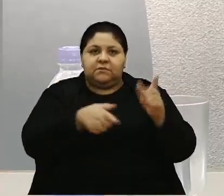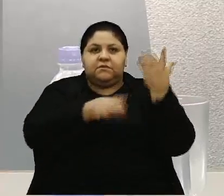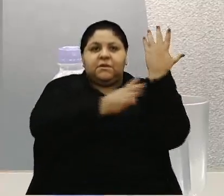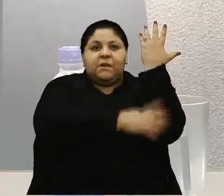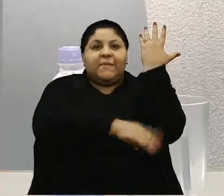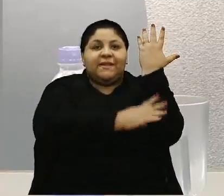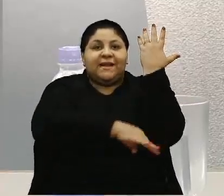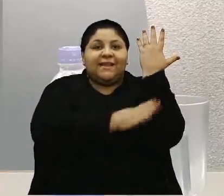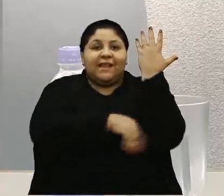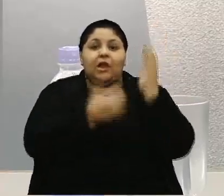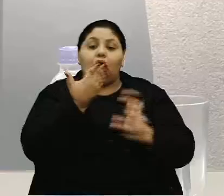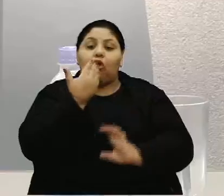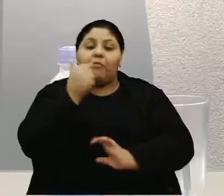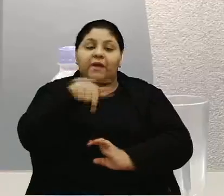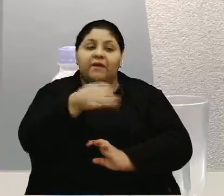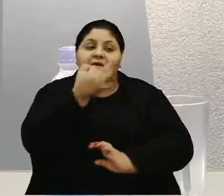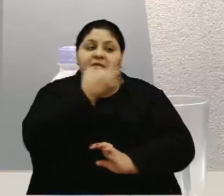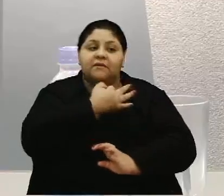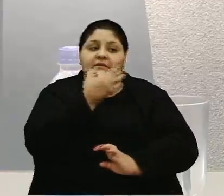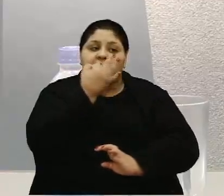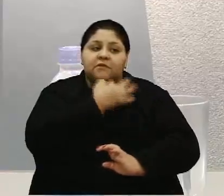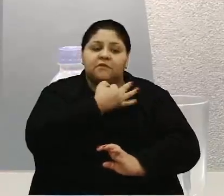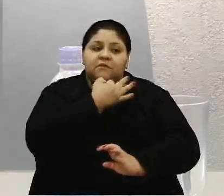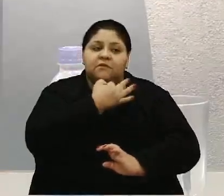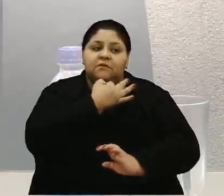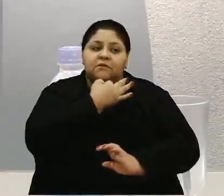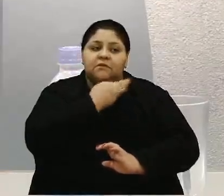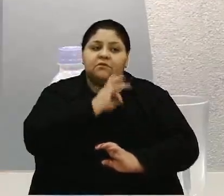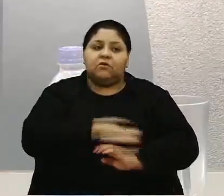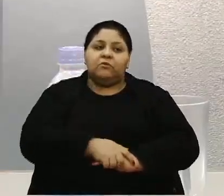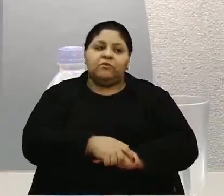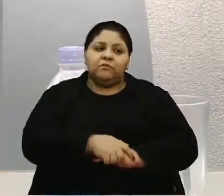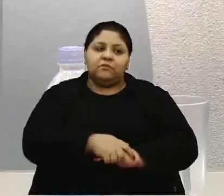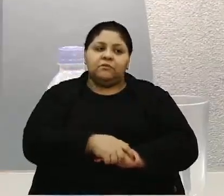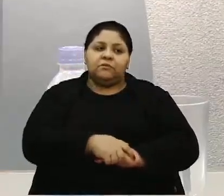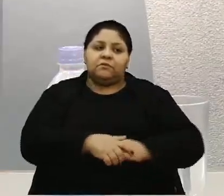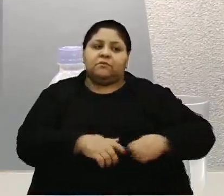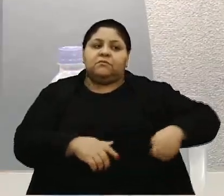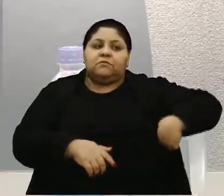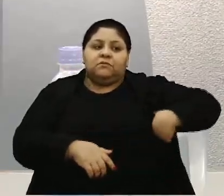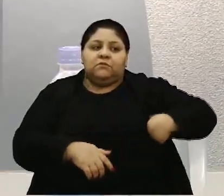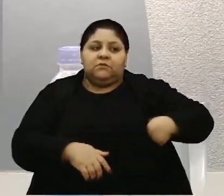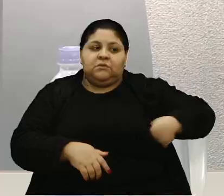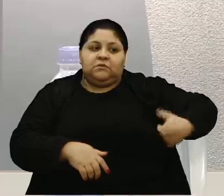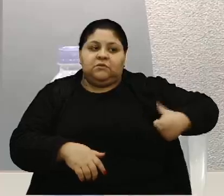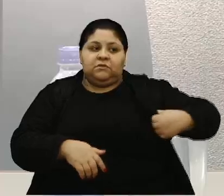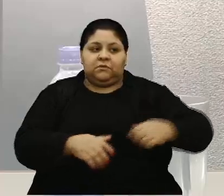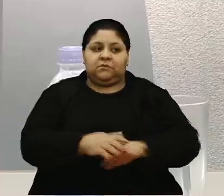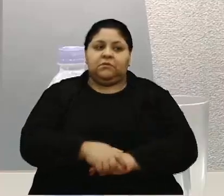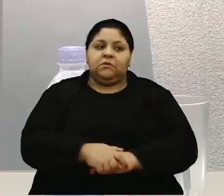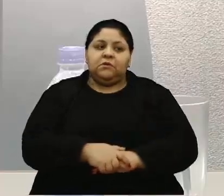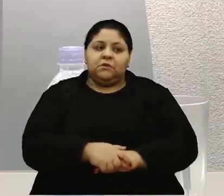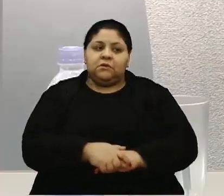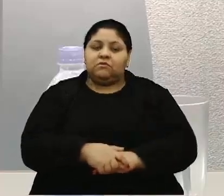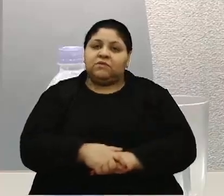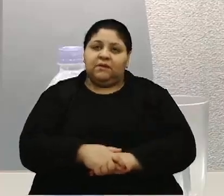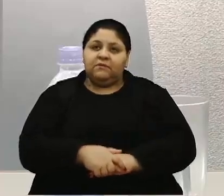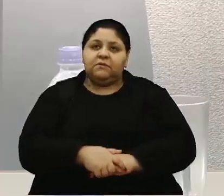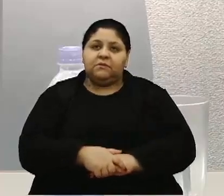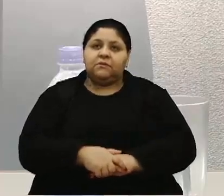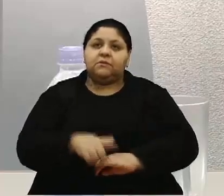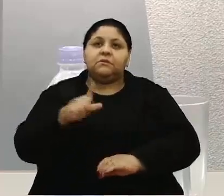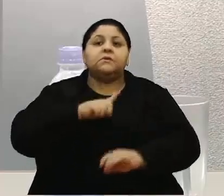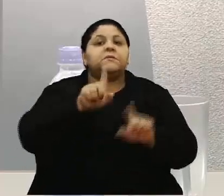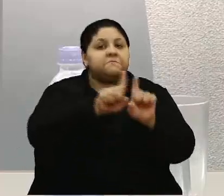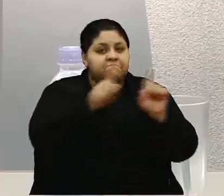Caxias. O quiosque de Fazenda Souza, que pertence a Caxias, né? Mas o Bauru que é feito lá, tem gente que vem de